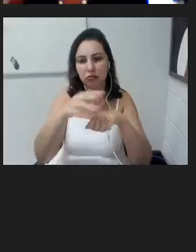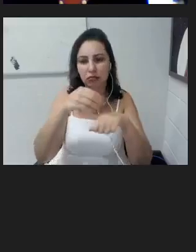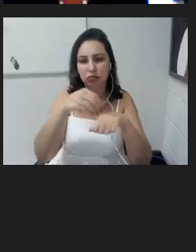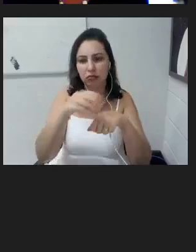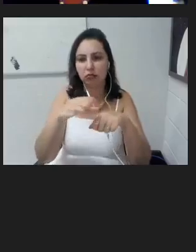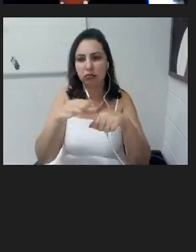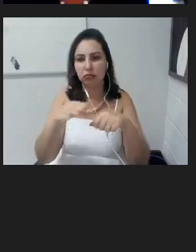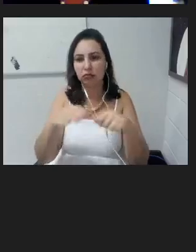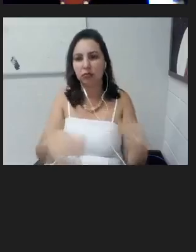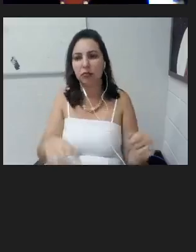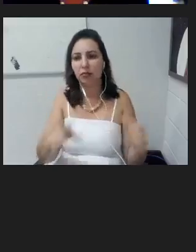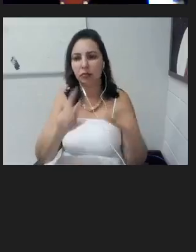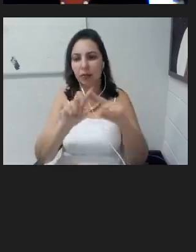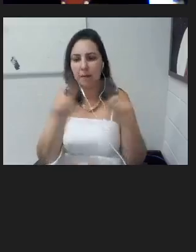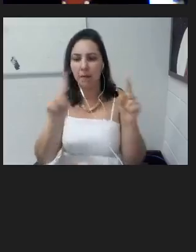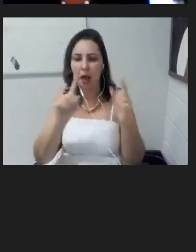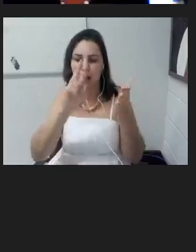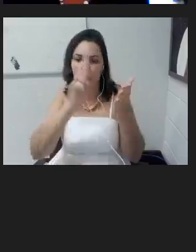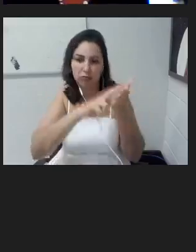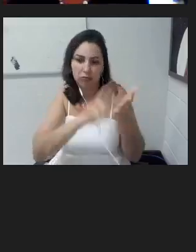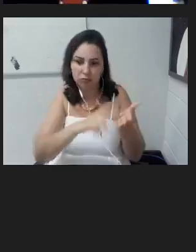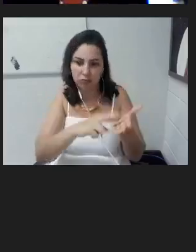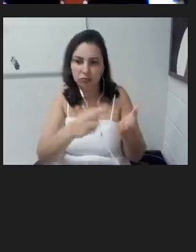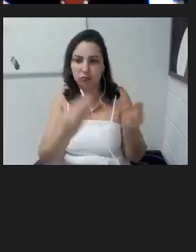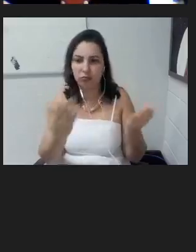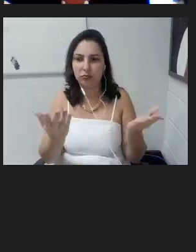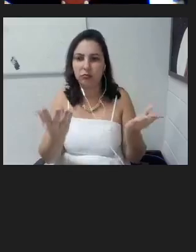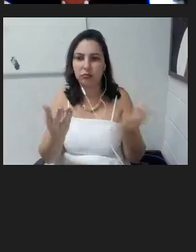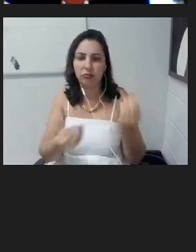mais registrada, assim, como